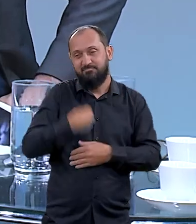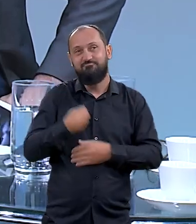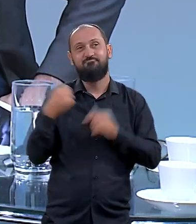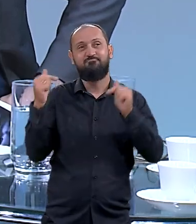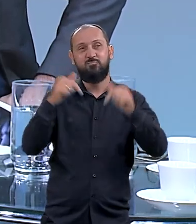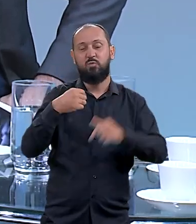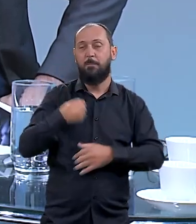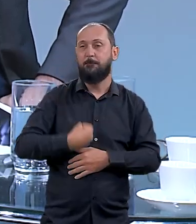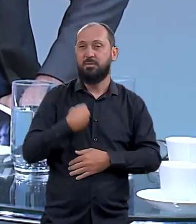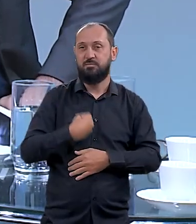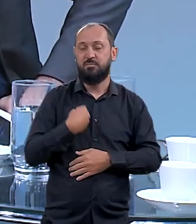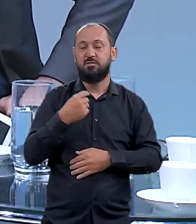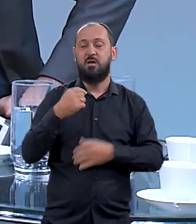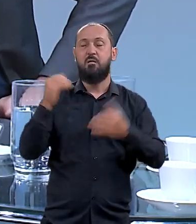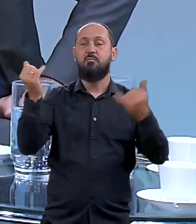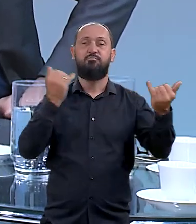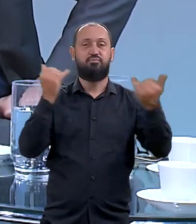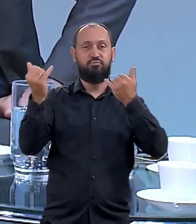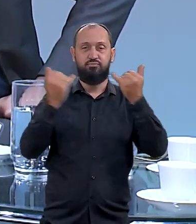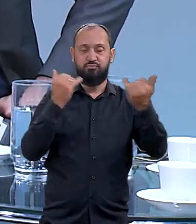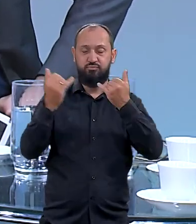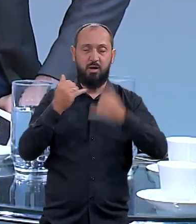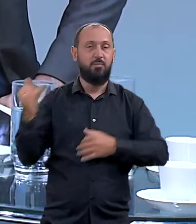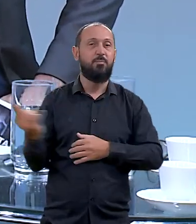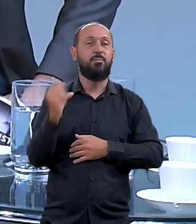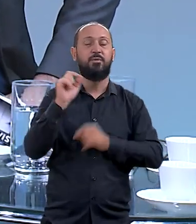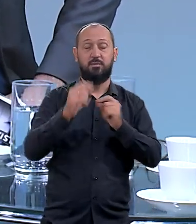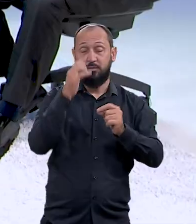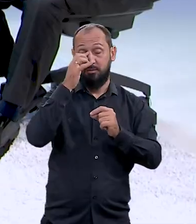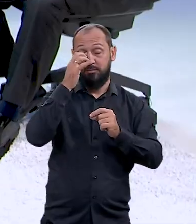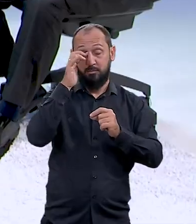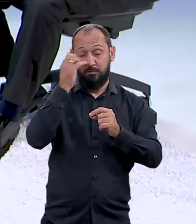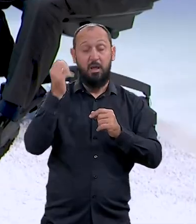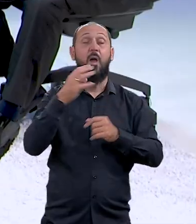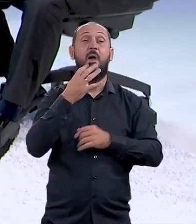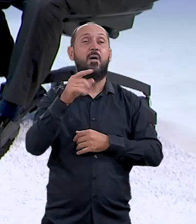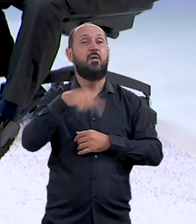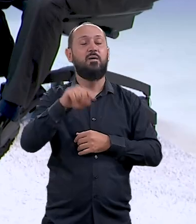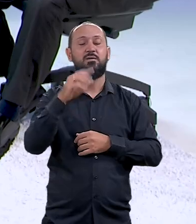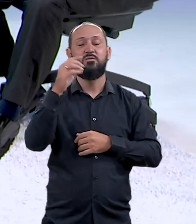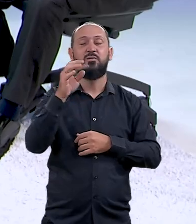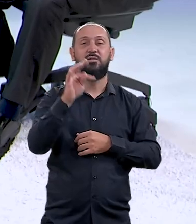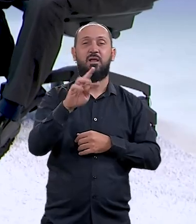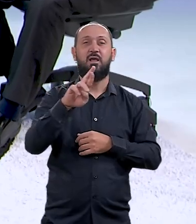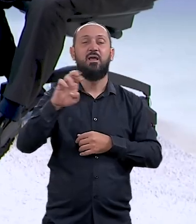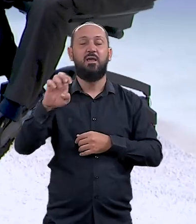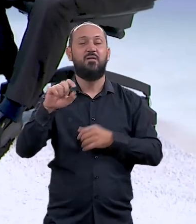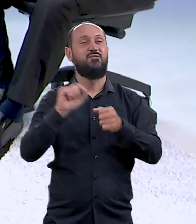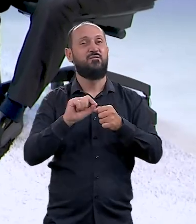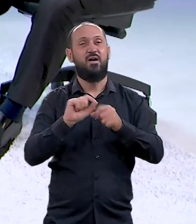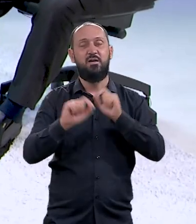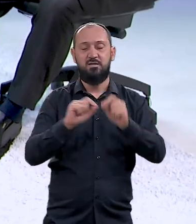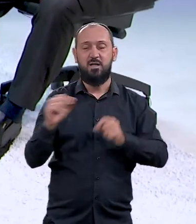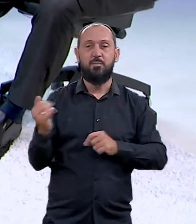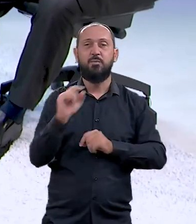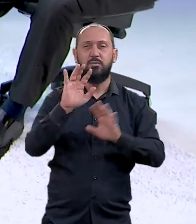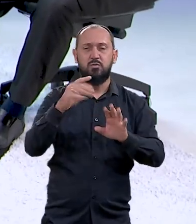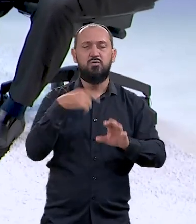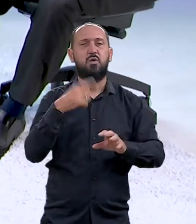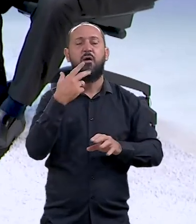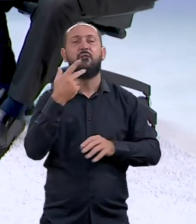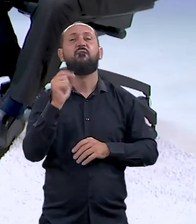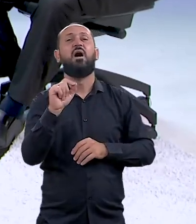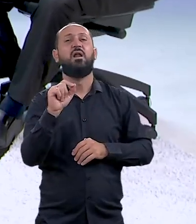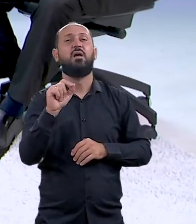Muito importante. Deixa para nós, então, por gentileza, as suas considerações finais para quem está nos assistindo. Agradeço à TV Assembleia,